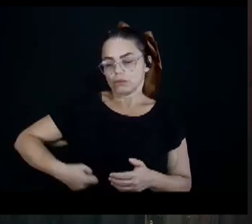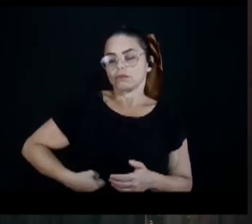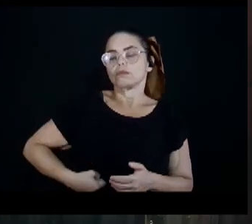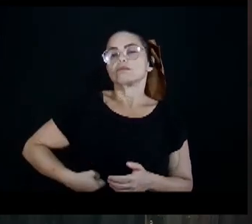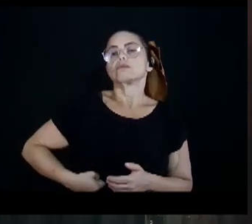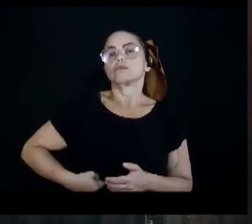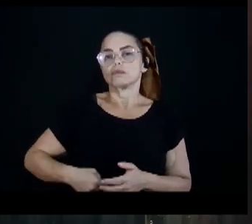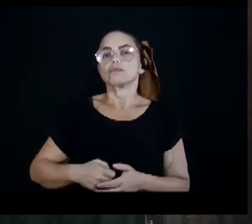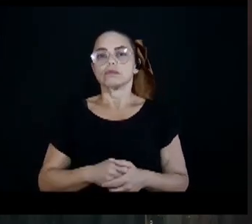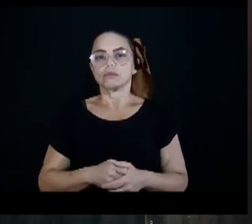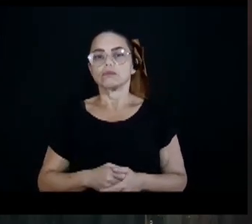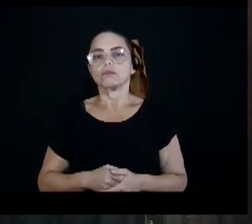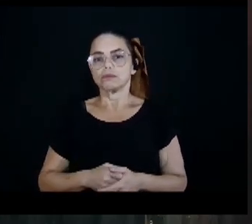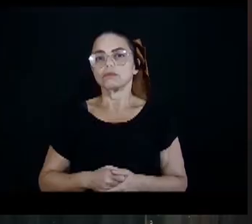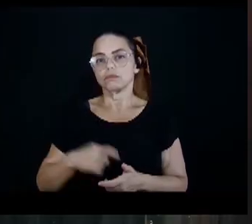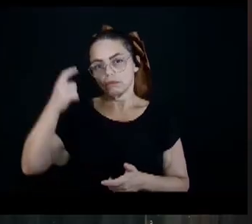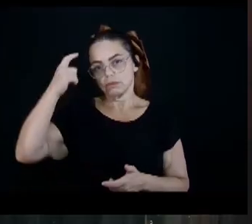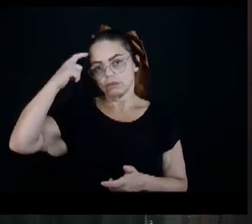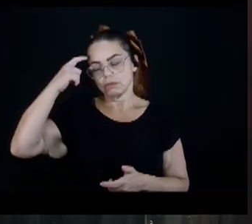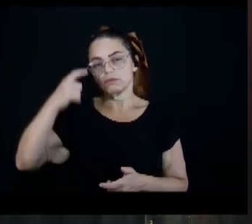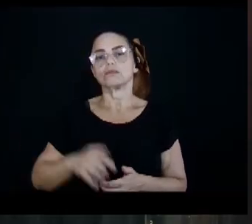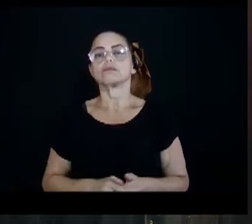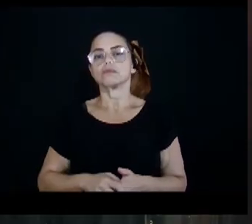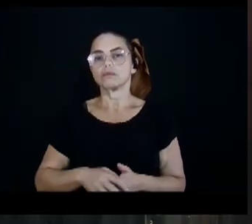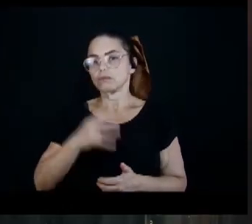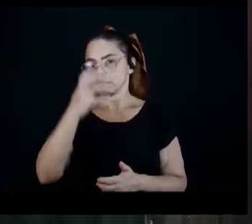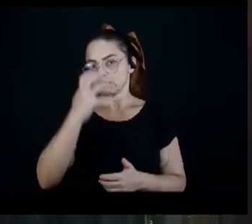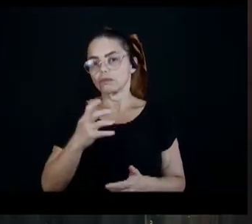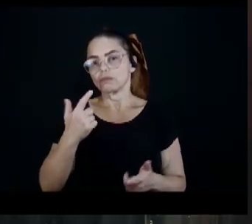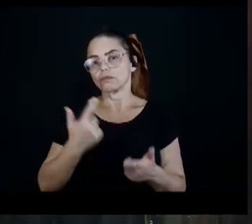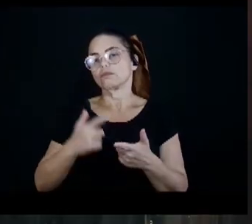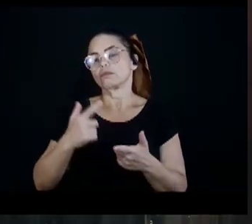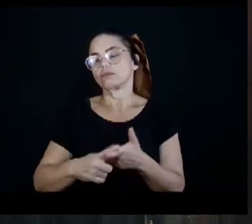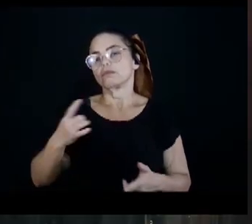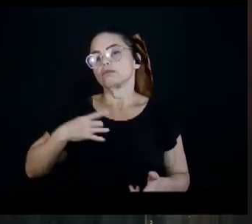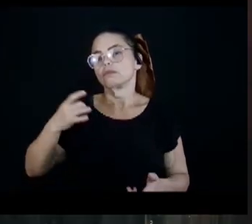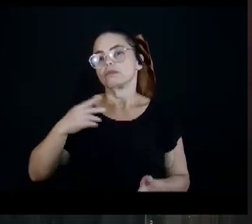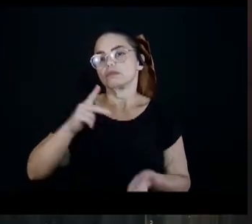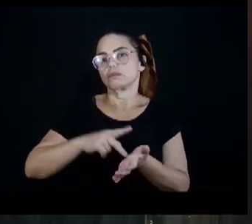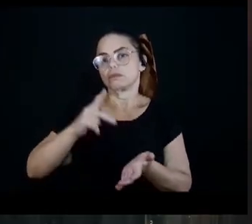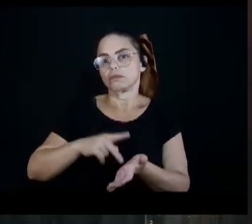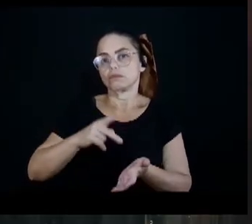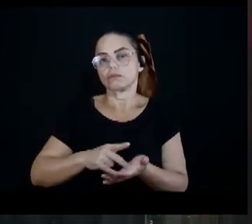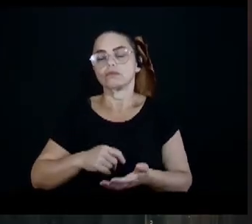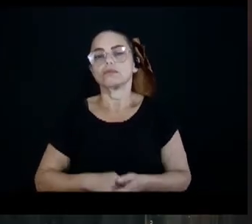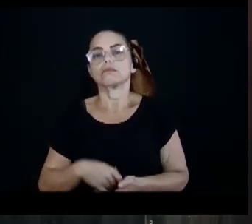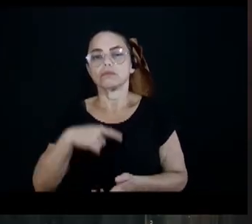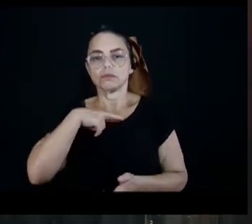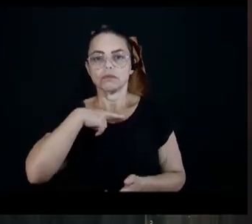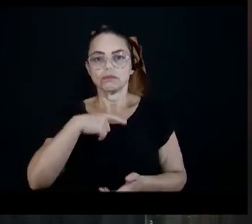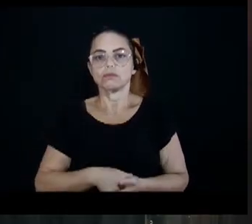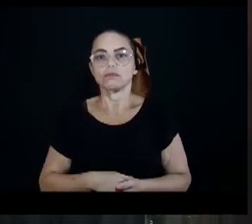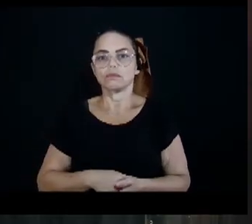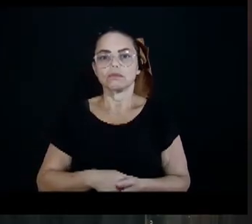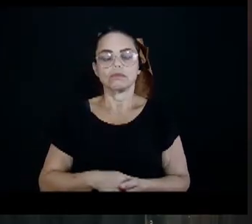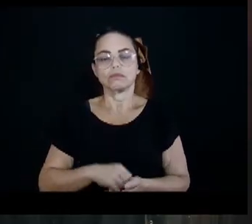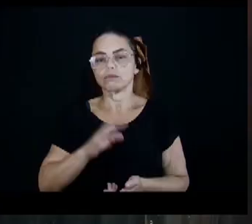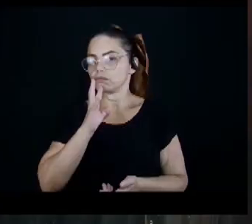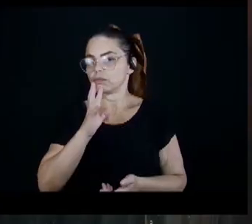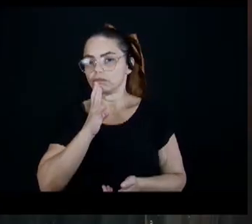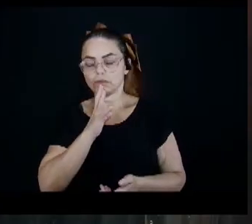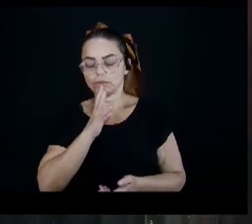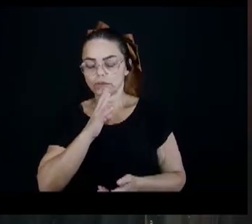pensem nisso com bastante seriedade, porque é um medo real, né? Existe você não conhece mais seu corpo, as suas vontades